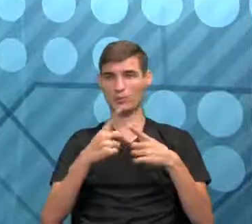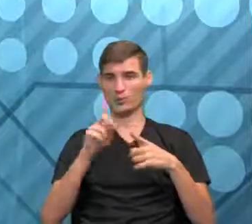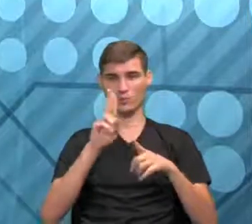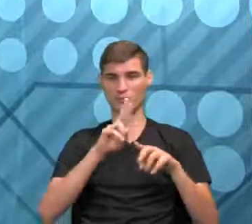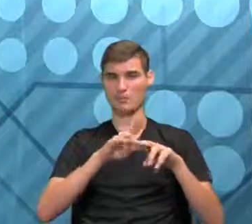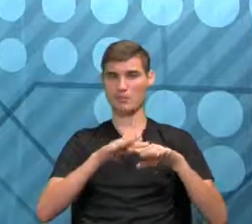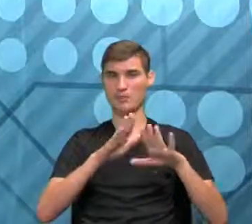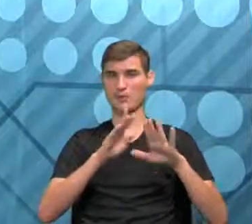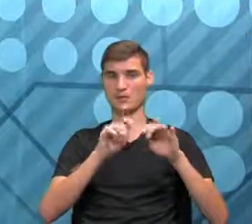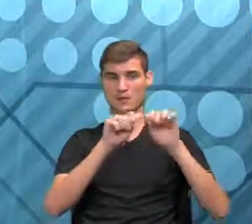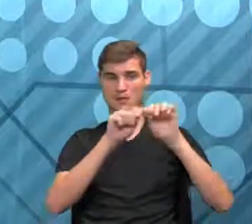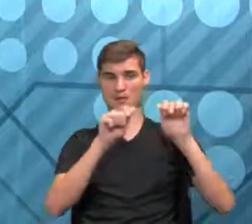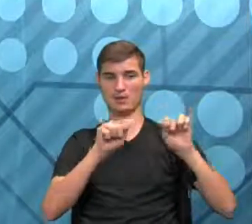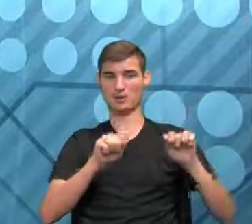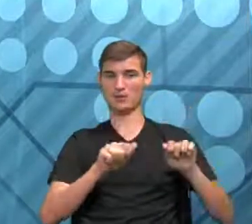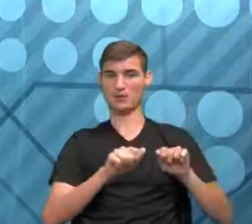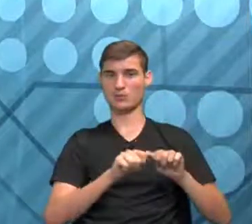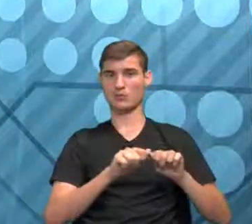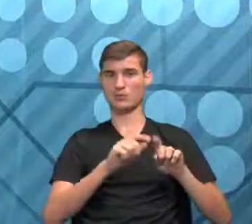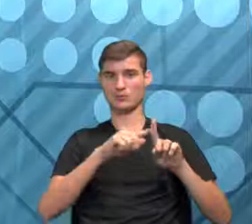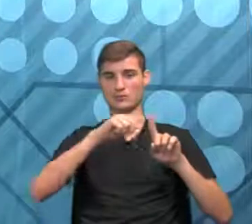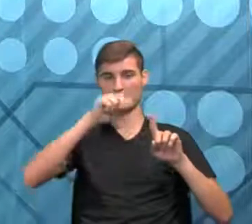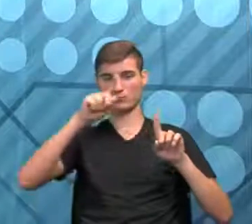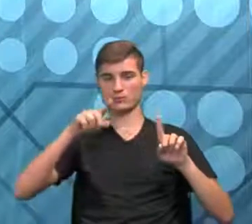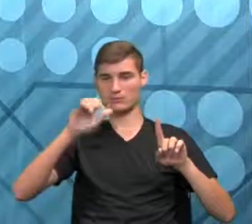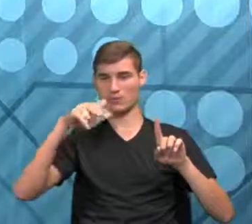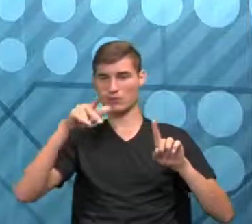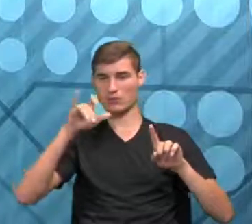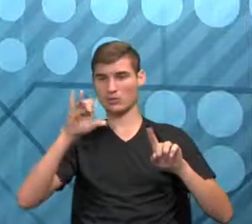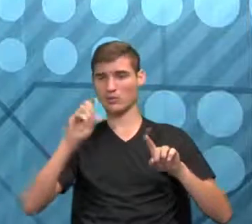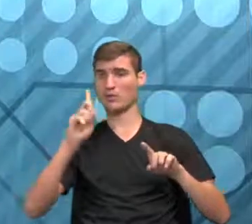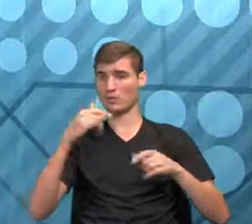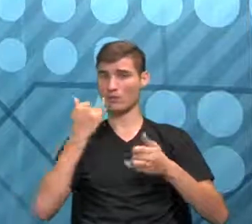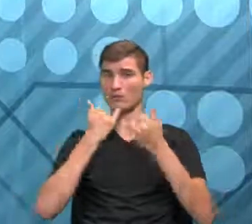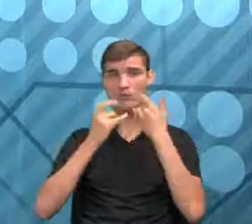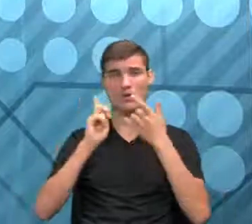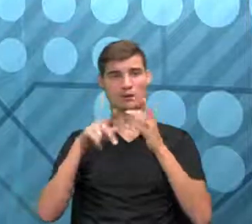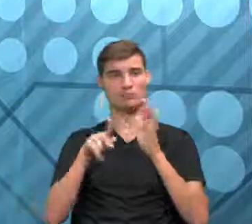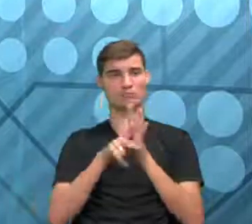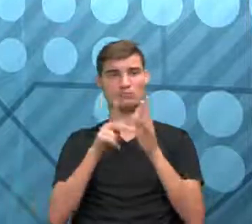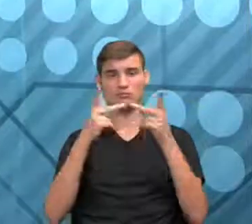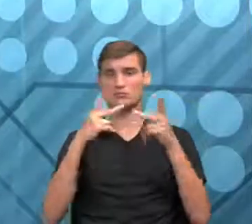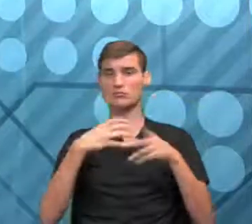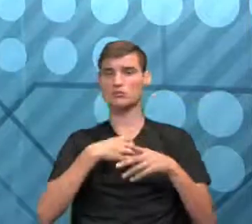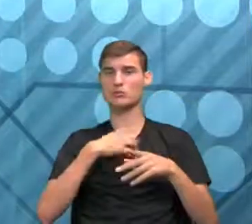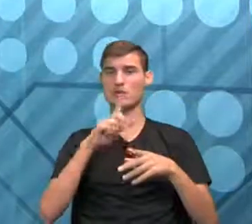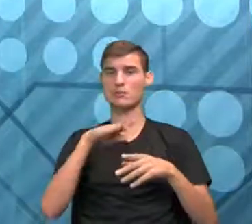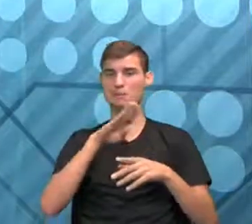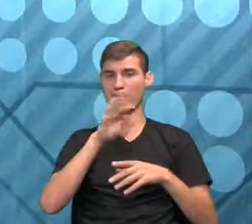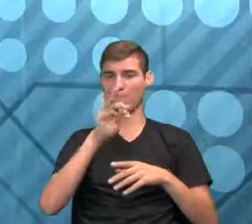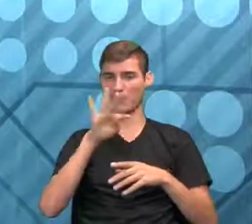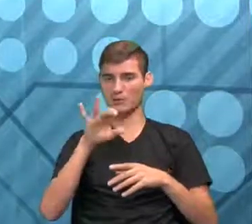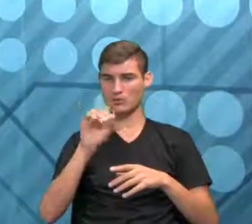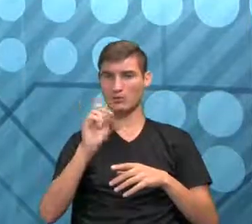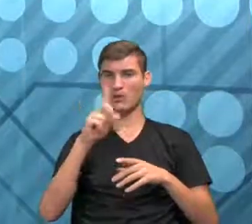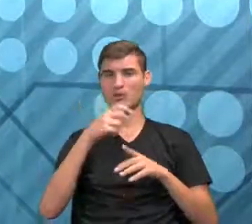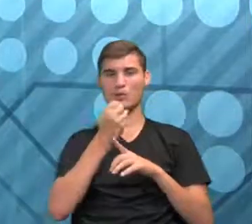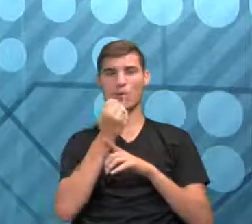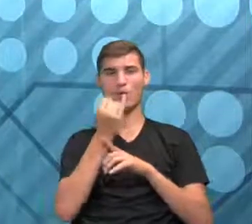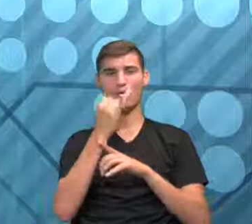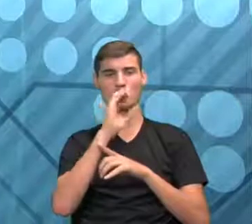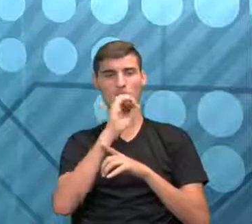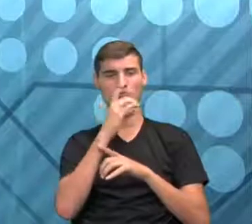informação analógica, não tenho mais uma senoide ou um sinal contínuo. A minha informação também é discreta. Ela é uma sequência de bits, ela é um sinal